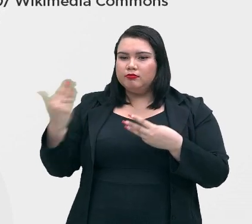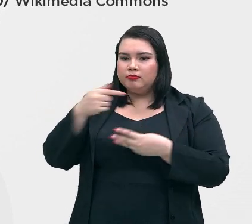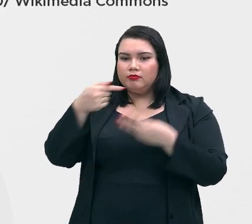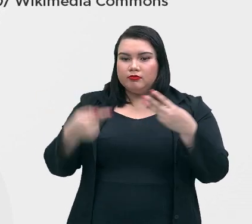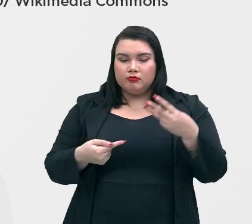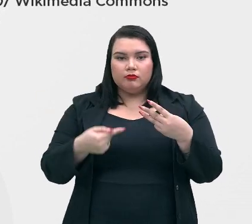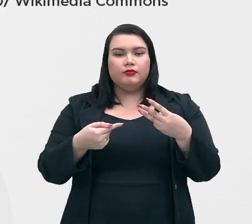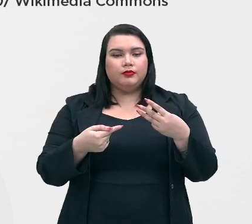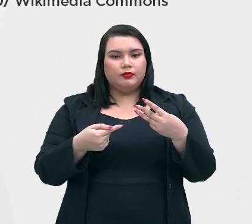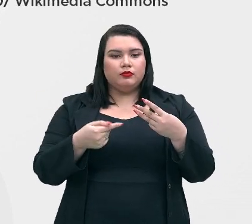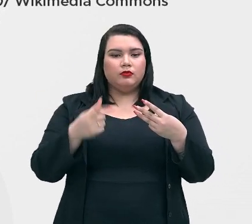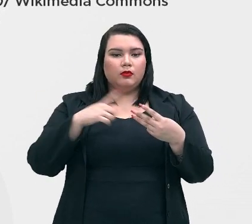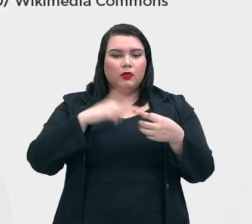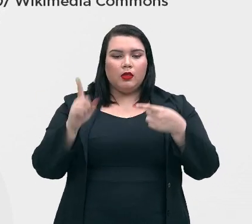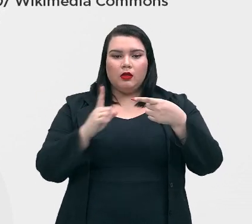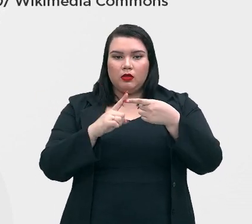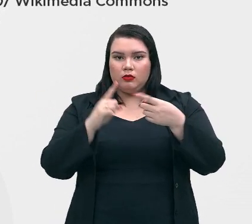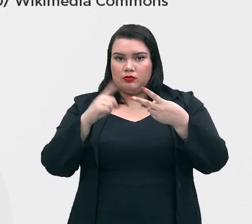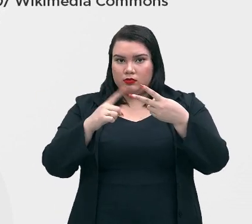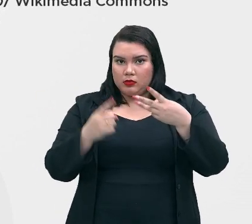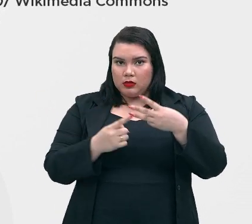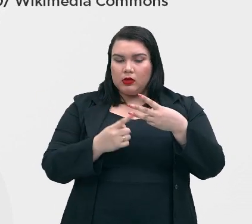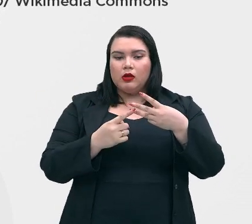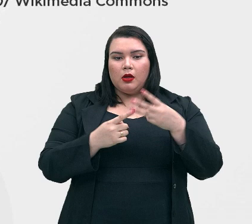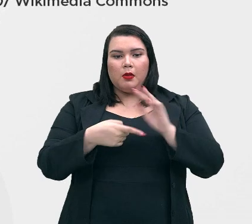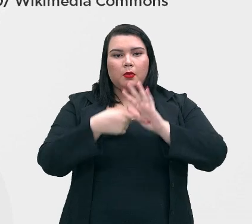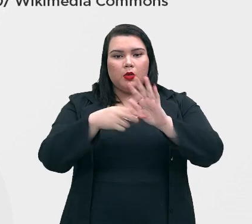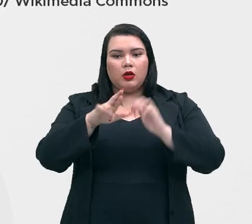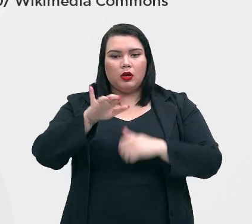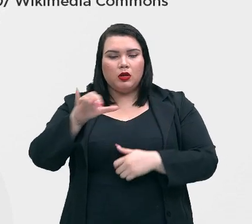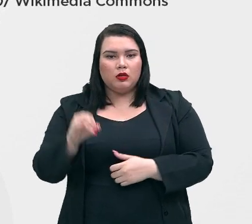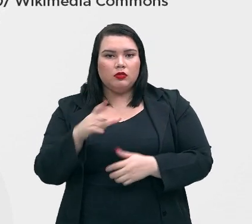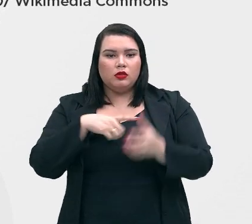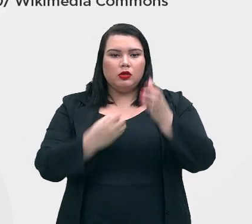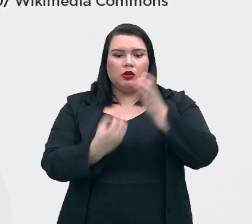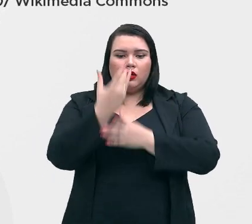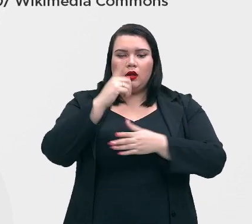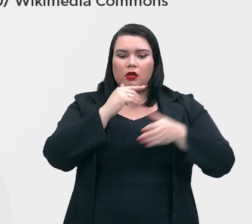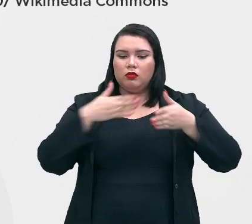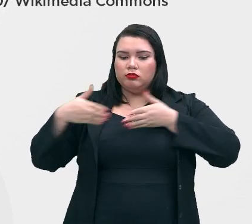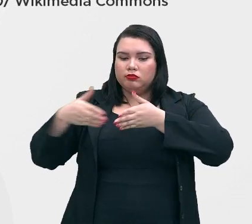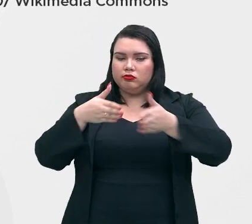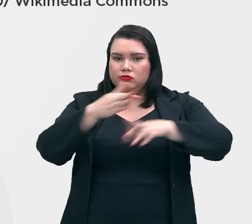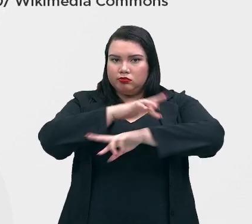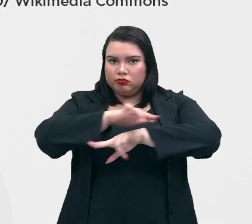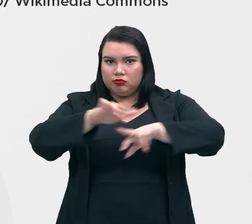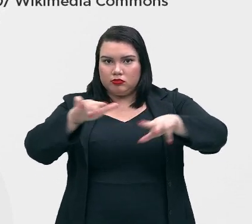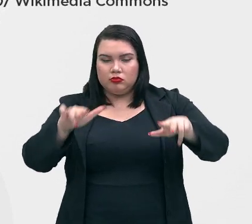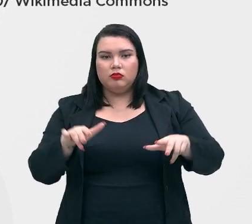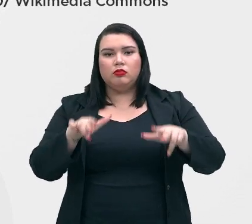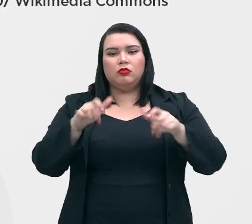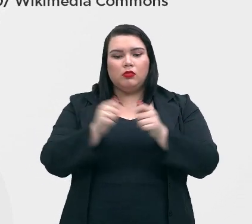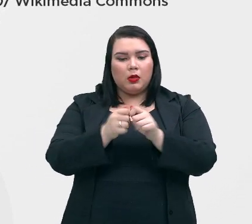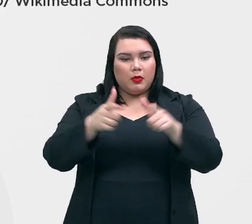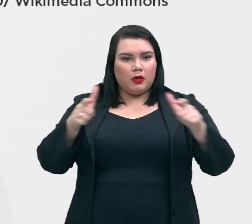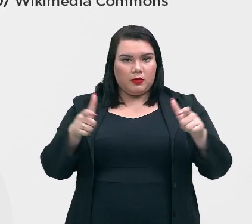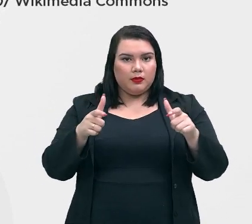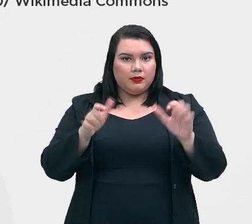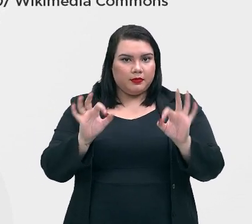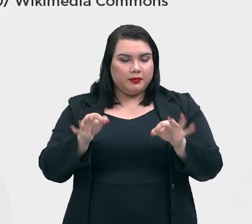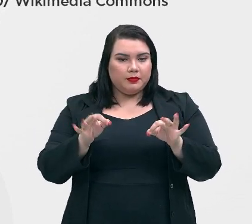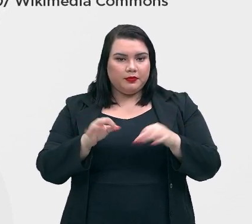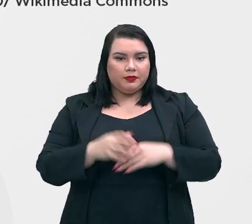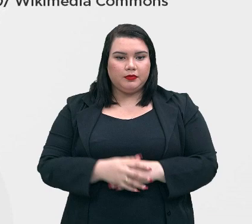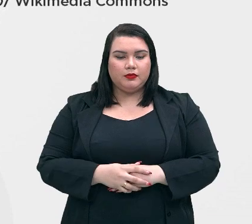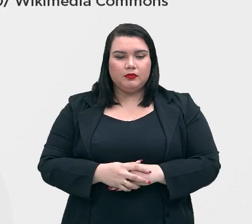gente, Rio Paraná, Paraguai e Uruguai, acabam formando aí a bacia do Rio da Prata ou Platina, ok?